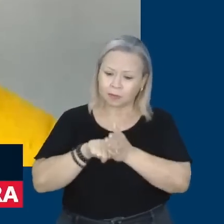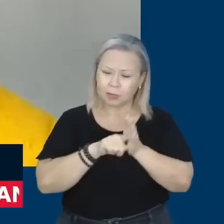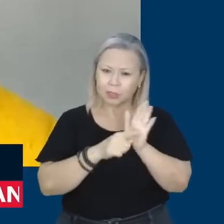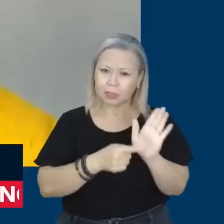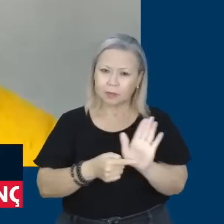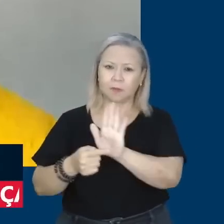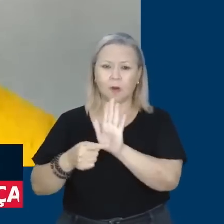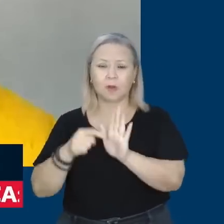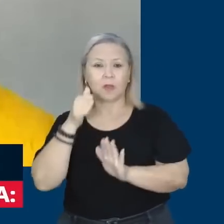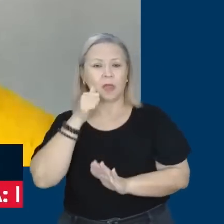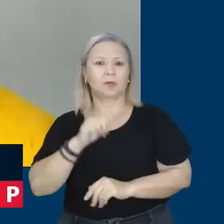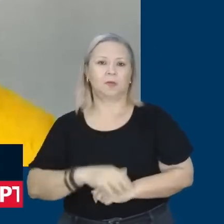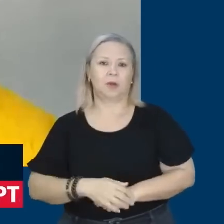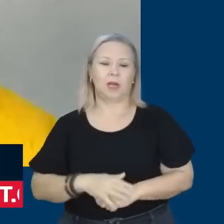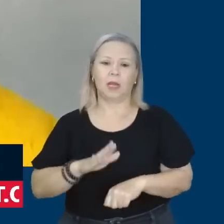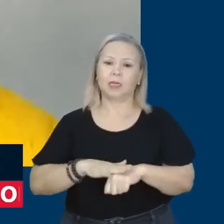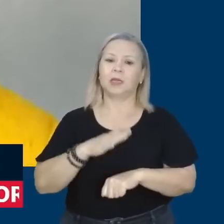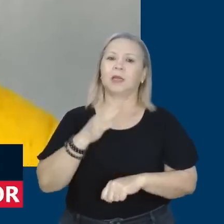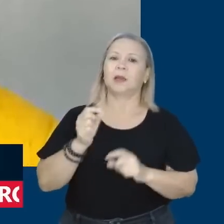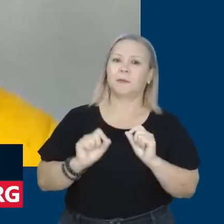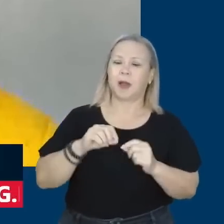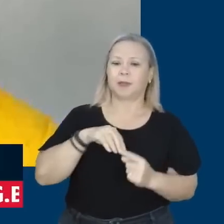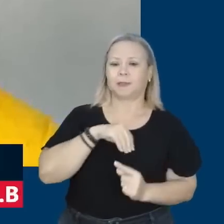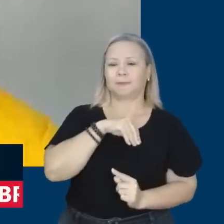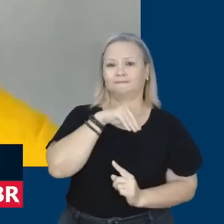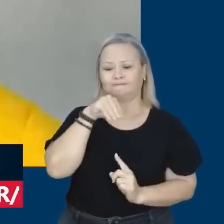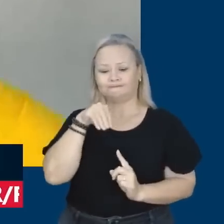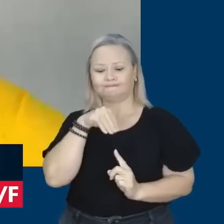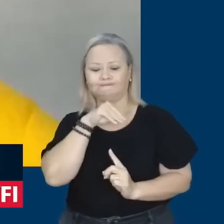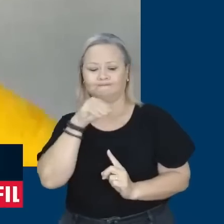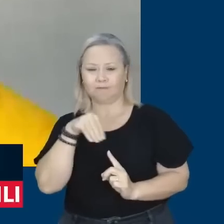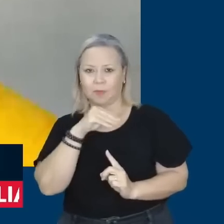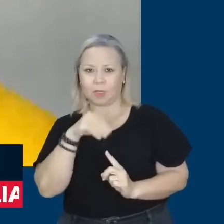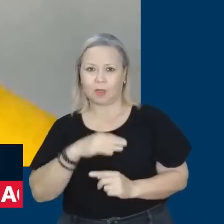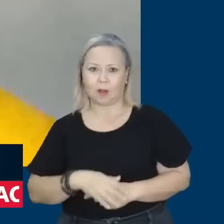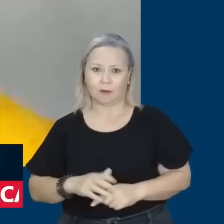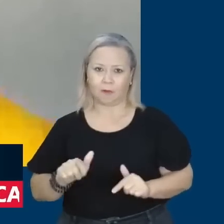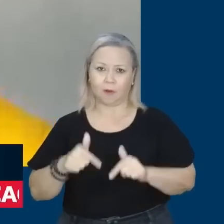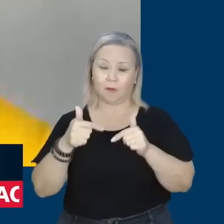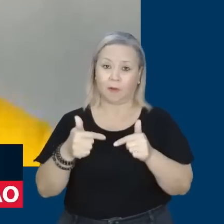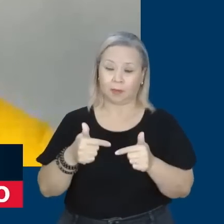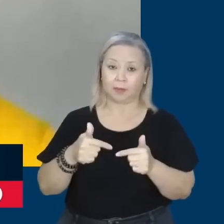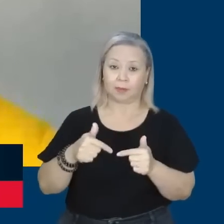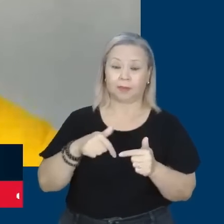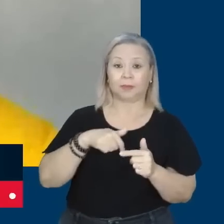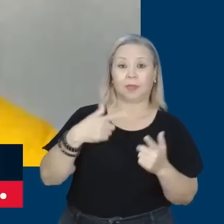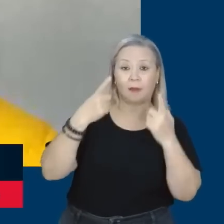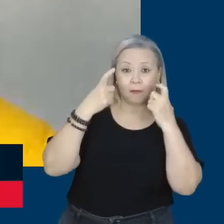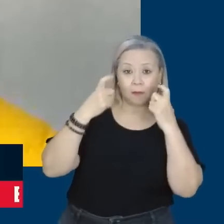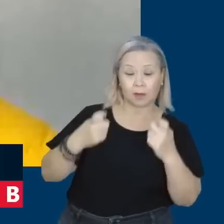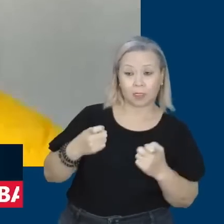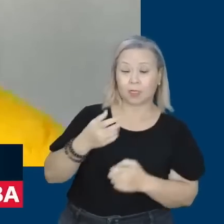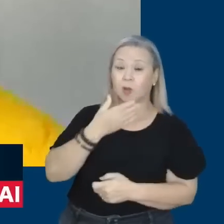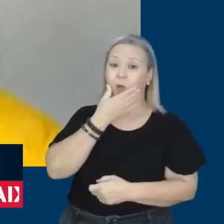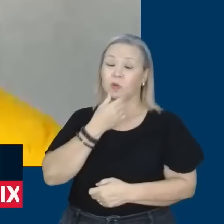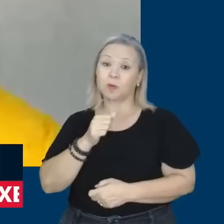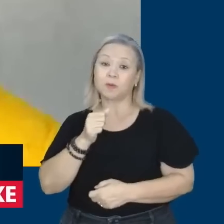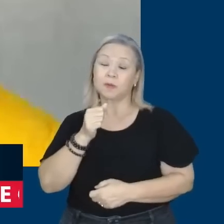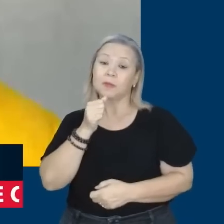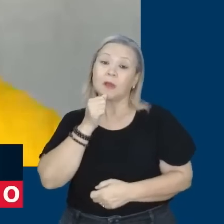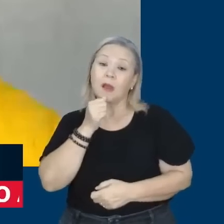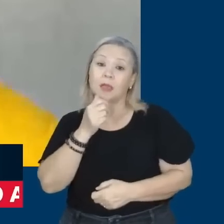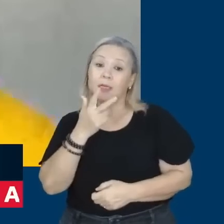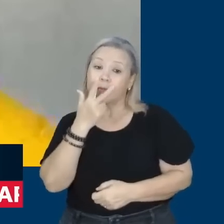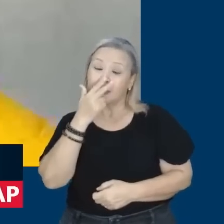mulheres ficam mais na linha de frente da violência que são pensada pelos homens, que ainda acham que nós somos objetos ou